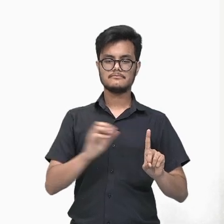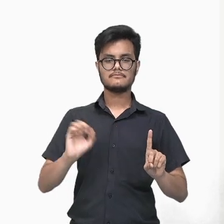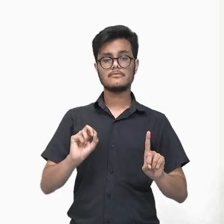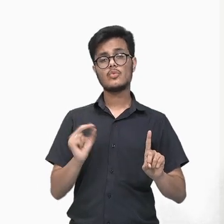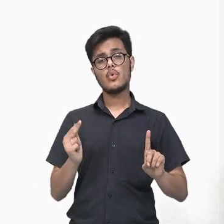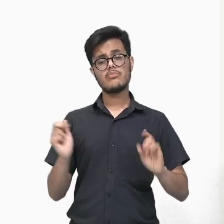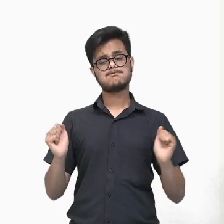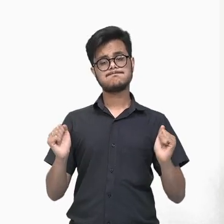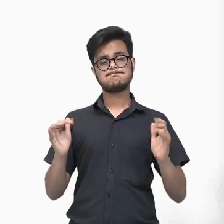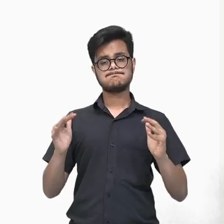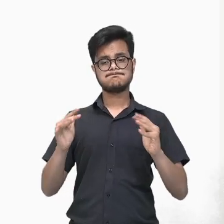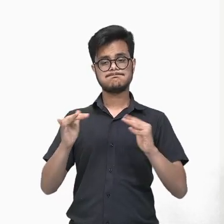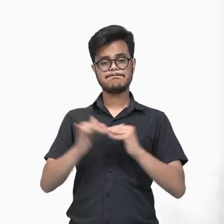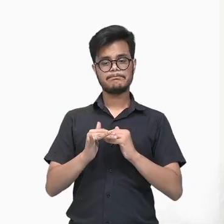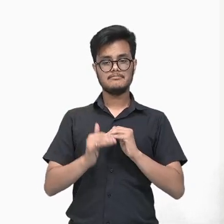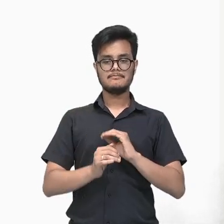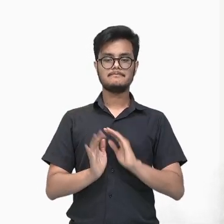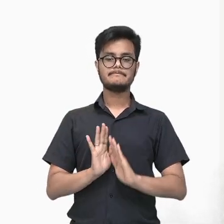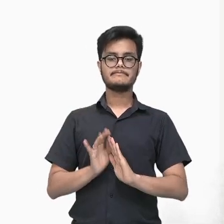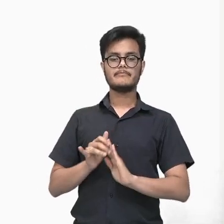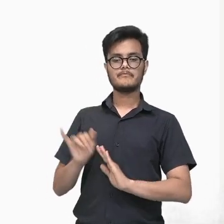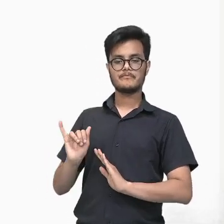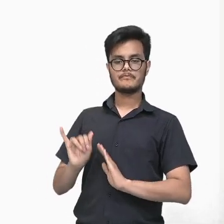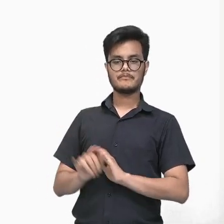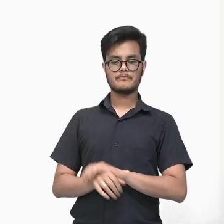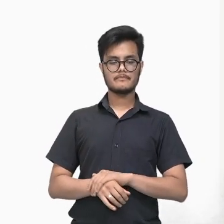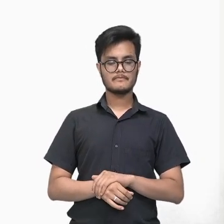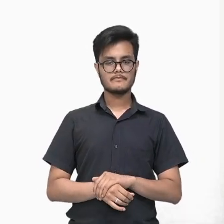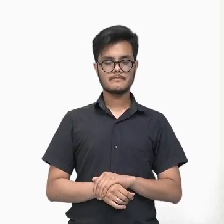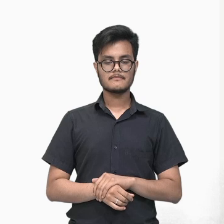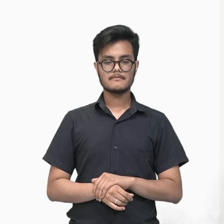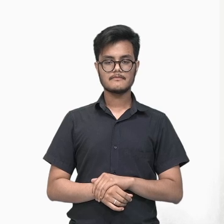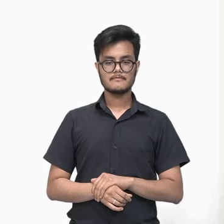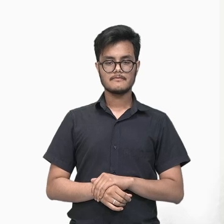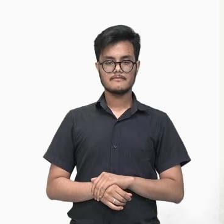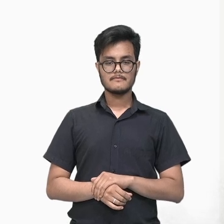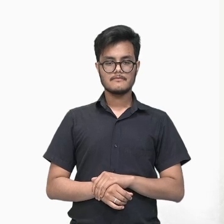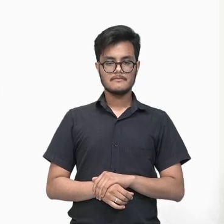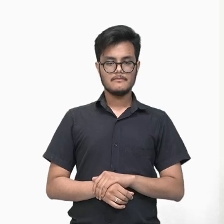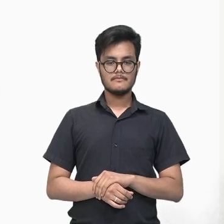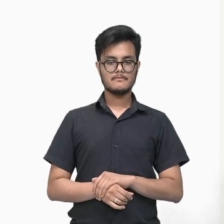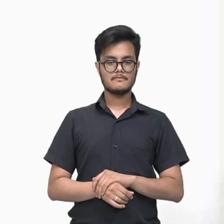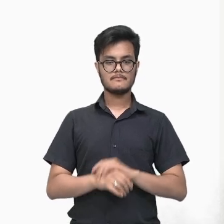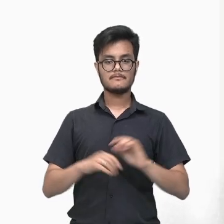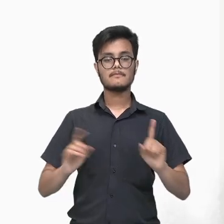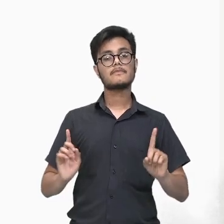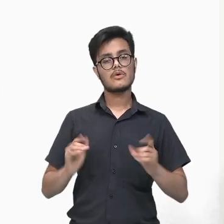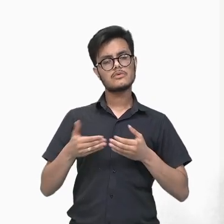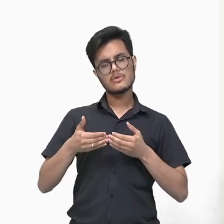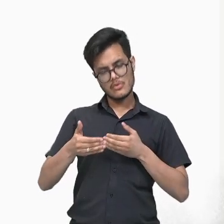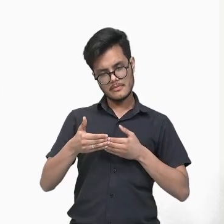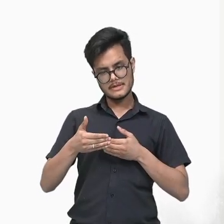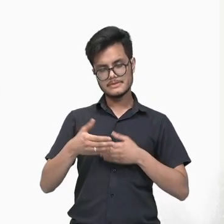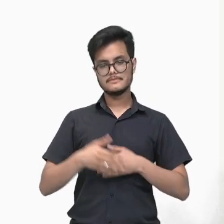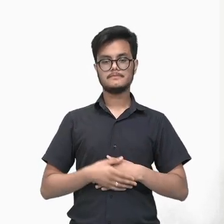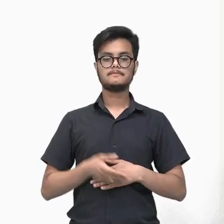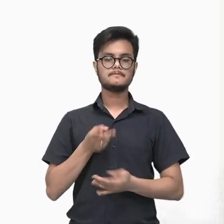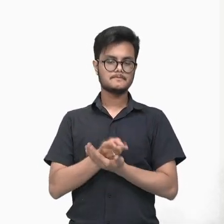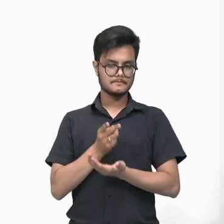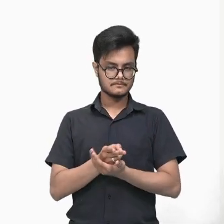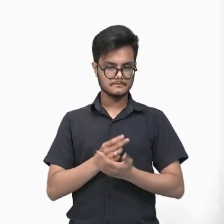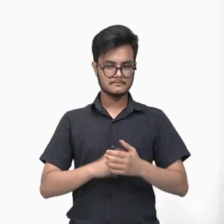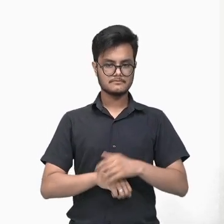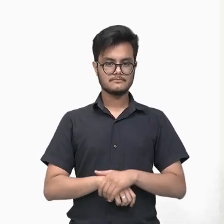repelidos, dependendo da carga do indutor. Primeiramente, nós temos o quê? Condições iniciais. Eu tenho o